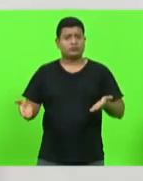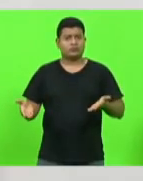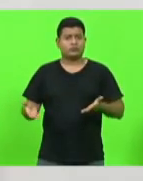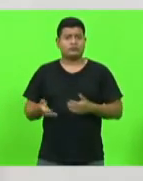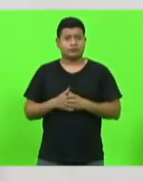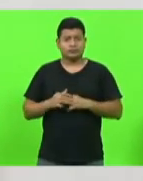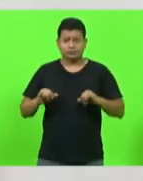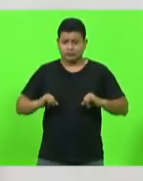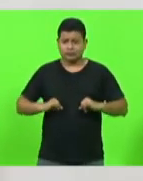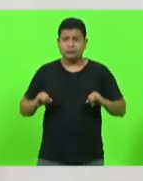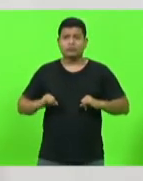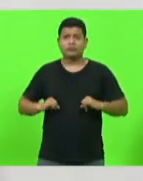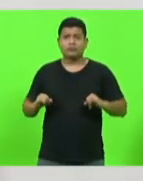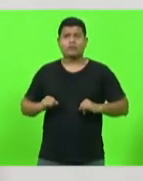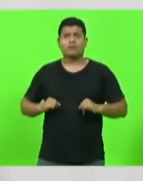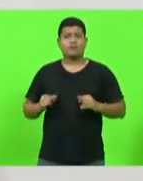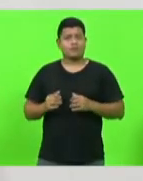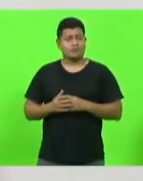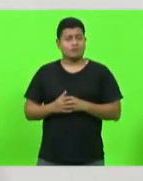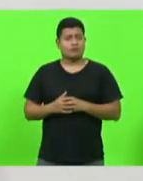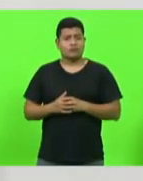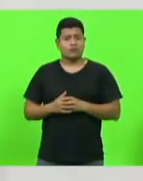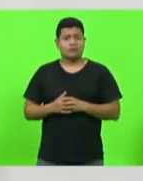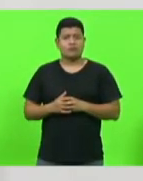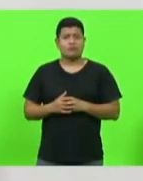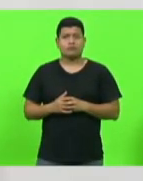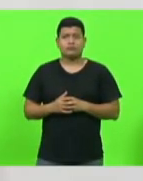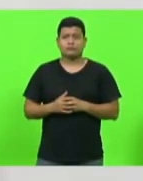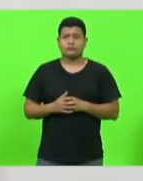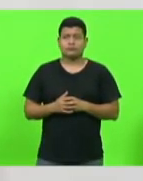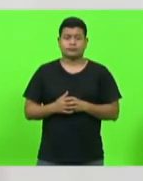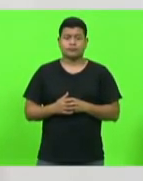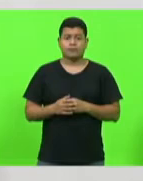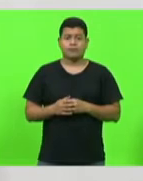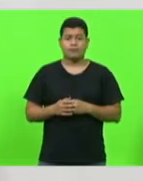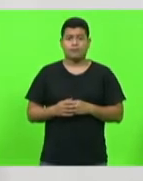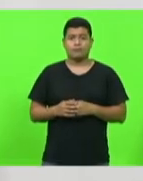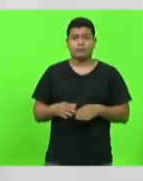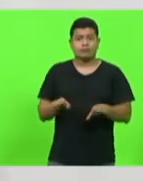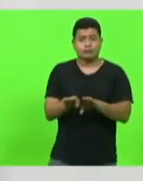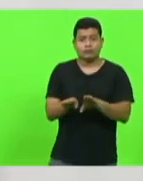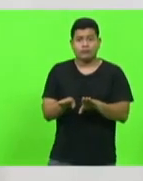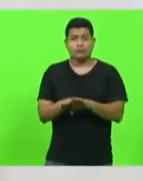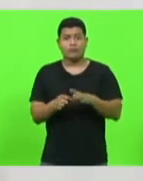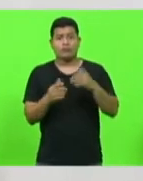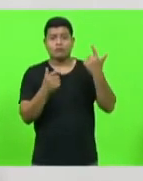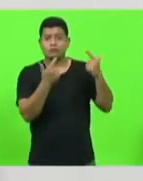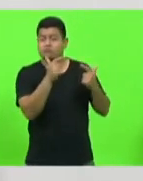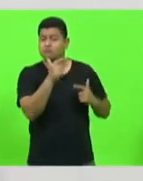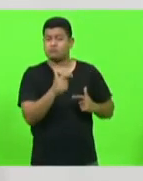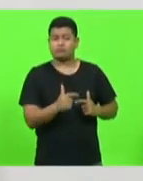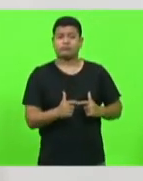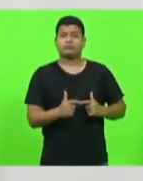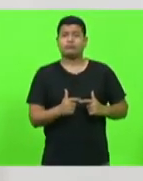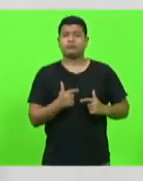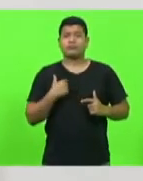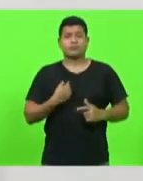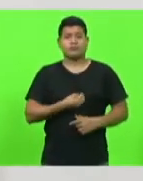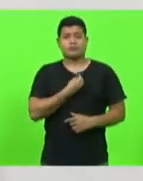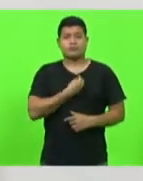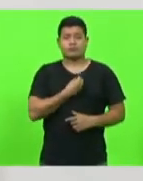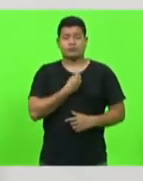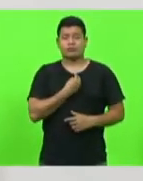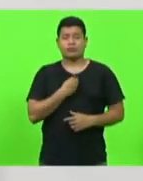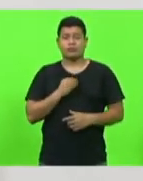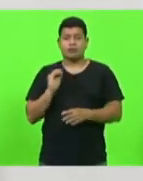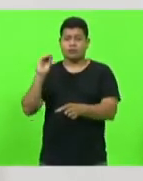Sou um dos grandes afetados, sem contar com outras dimensões de vida presente na